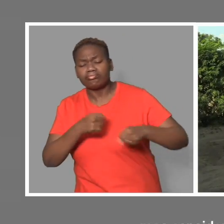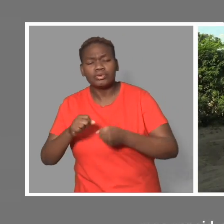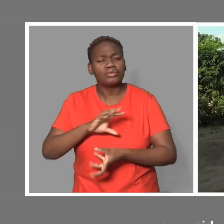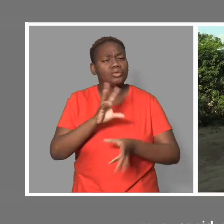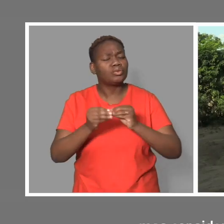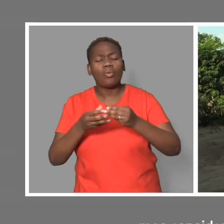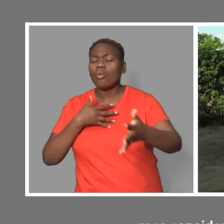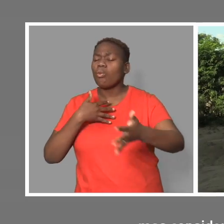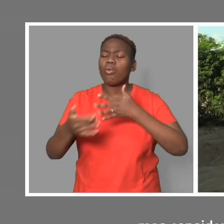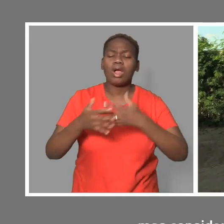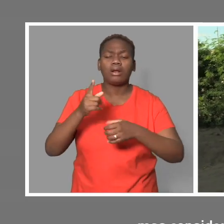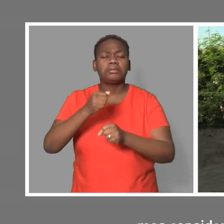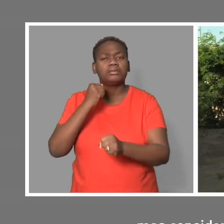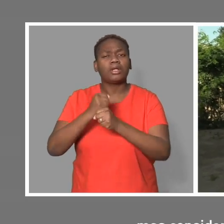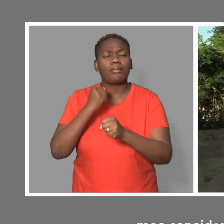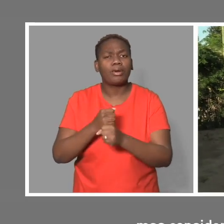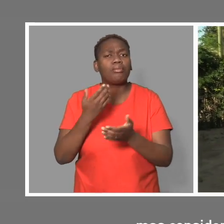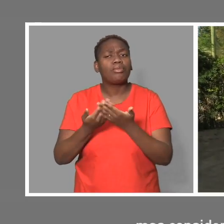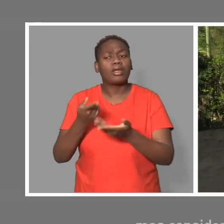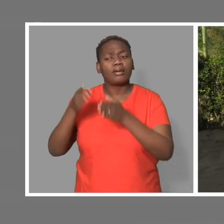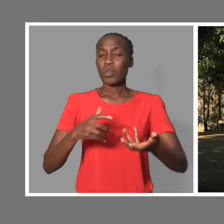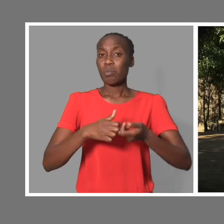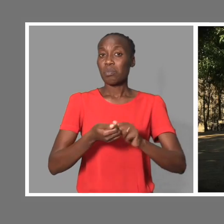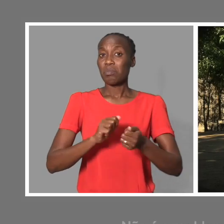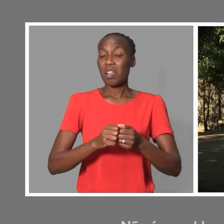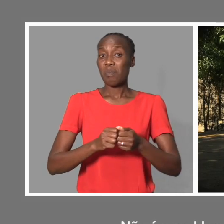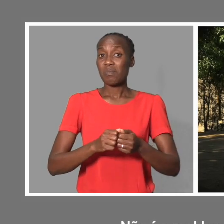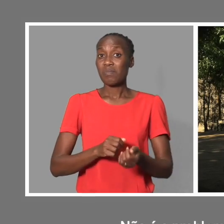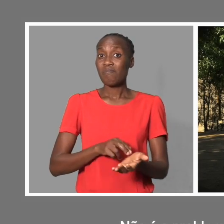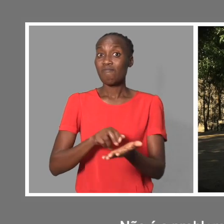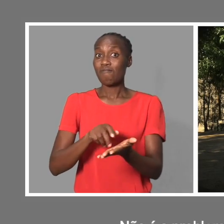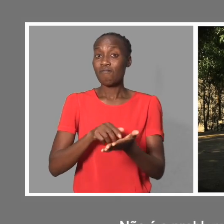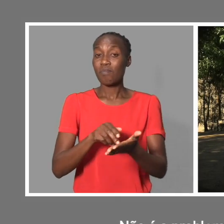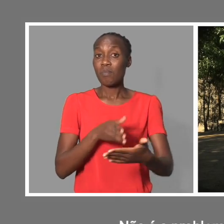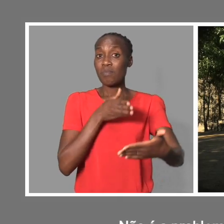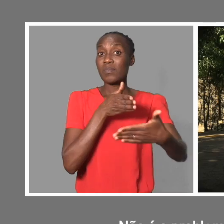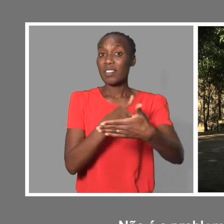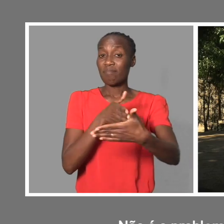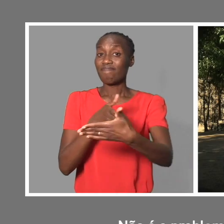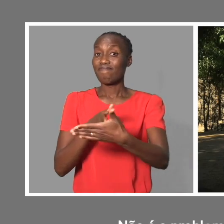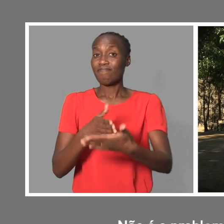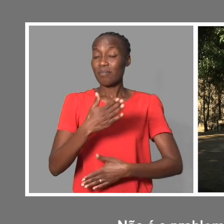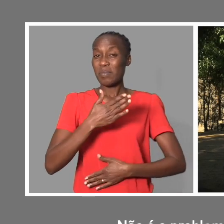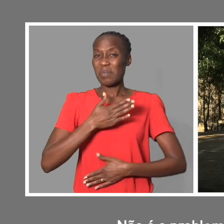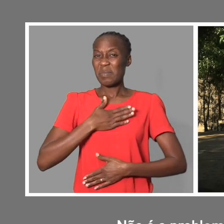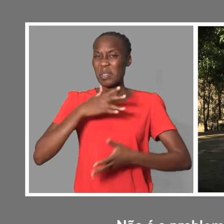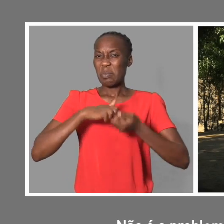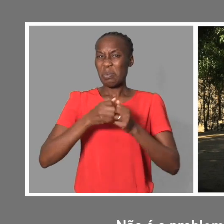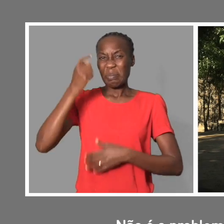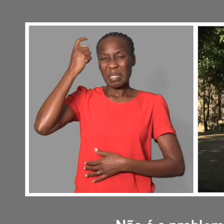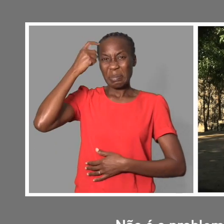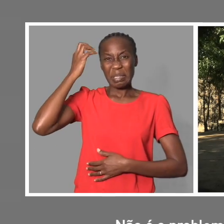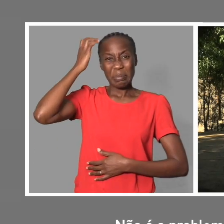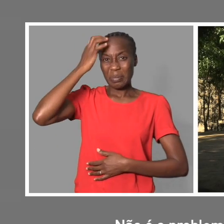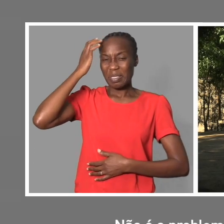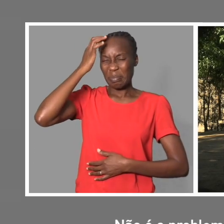condição não impossibilita de exercer qualquer trabalho. Não é o problema da mobilidade que interfere na